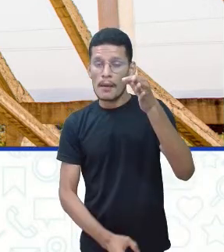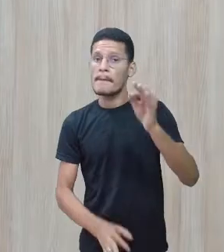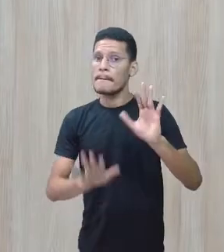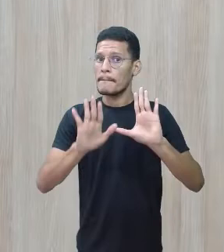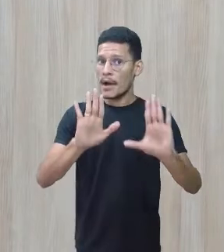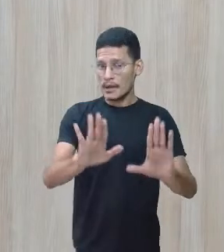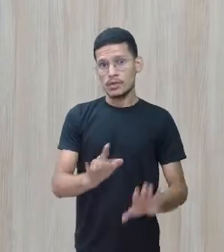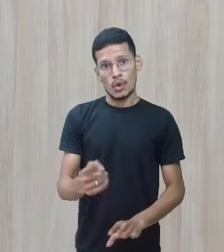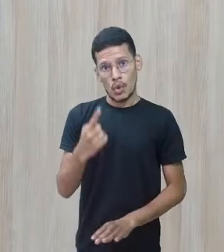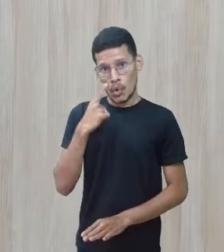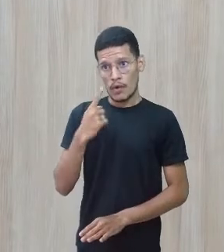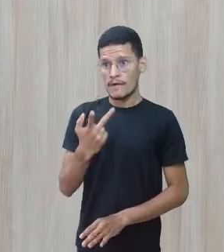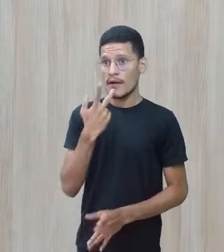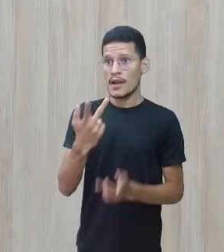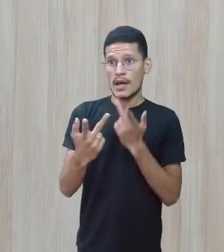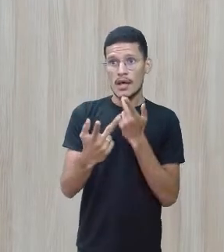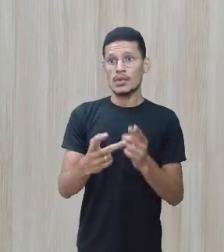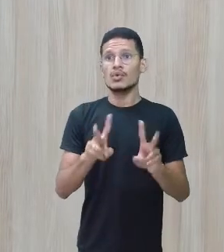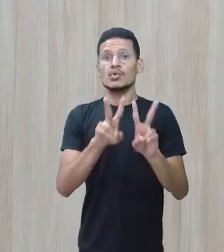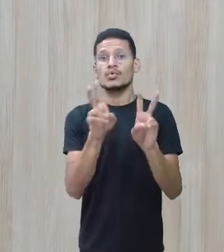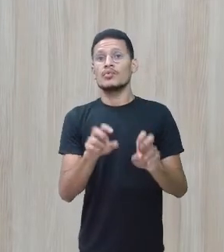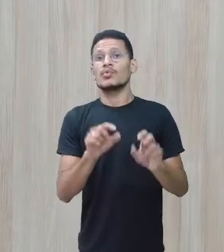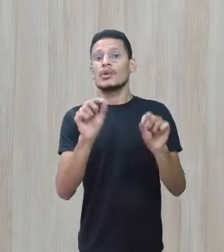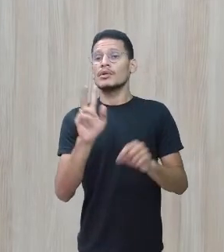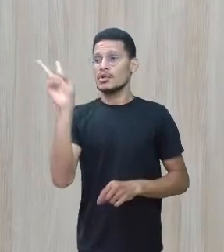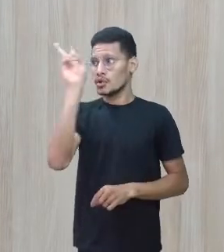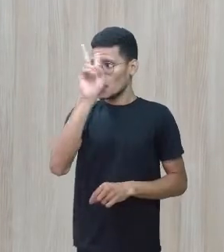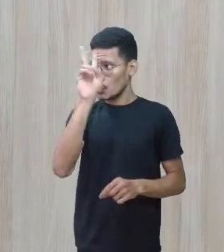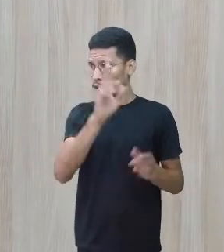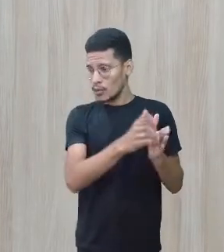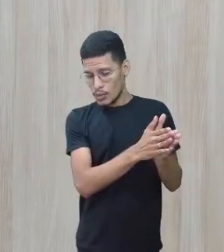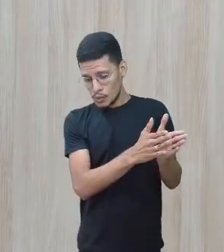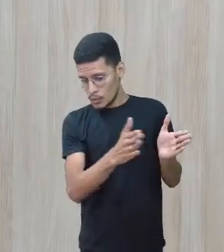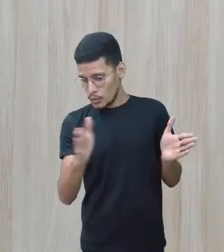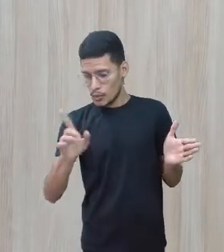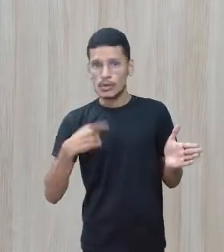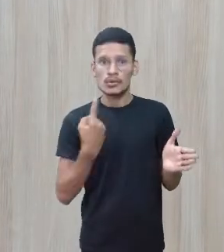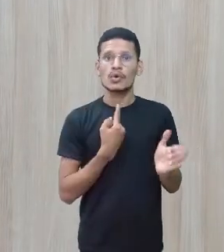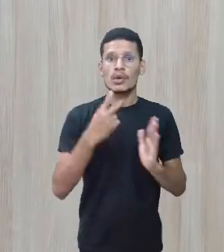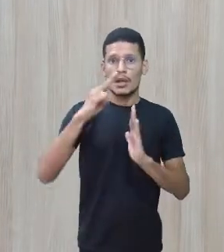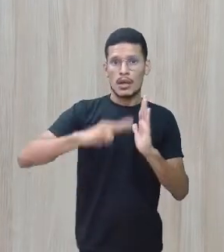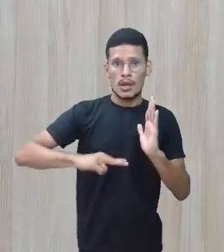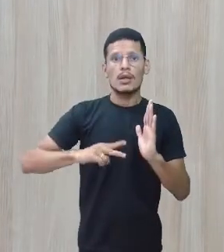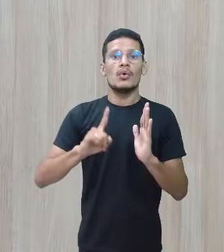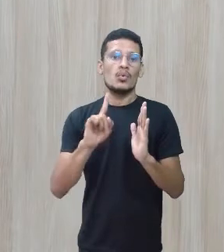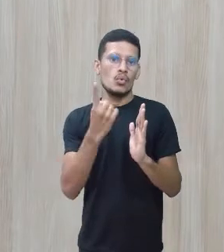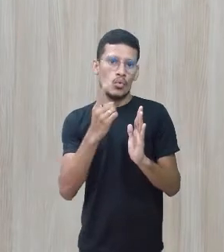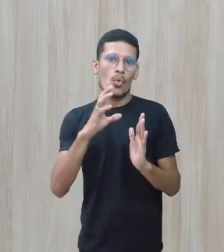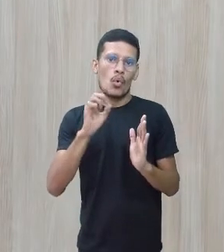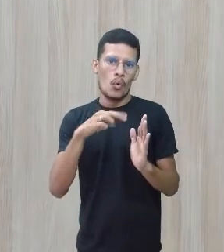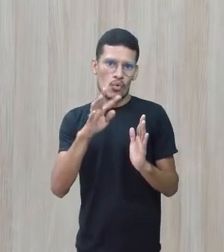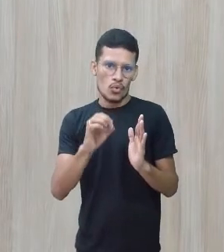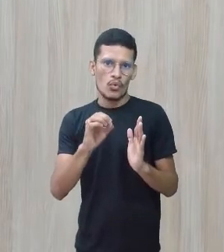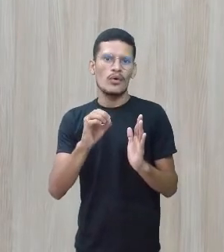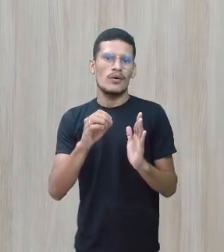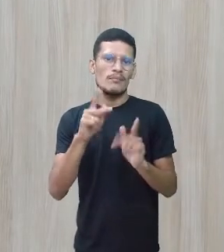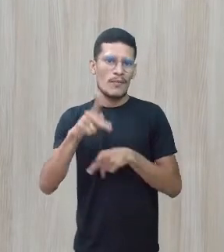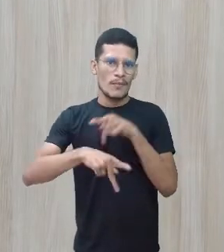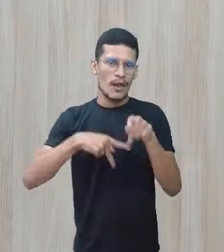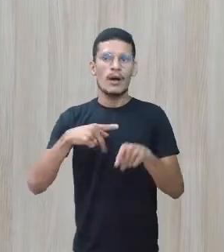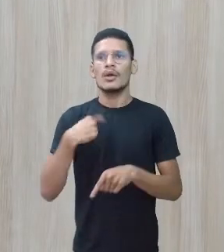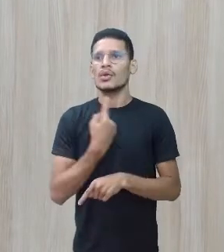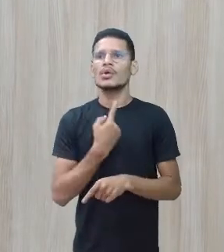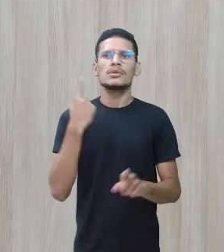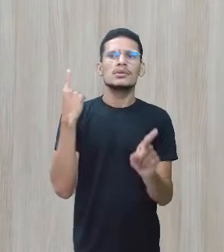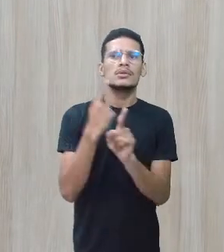quando a gente lê uma história, quando a gente lê uma narração, e a gente vai ler aqui hoje um conto popular, a gente